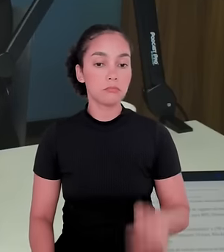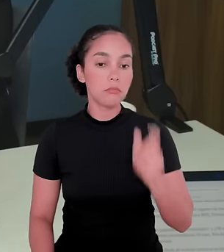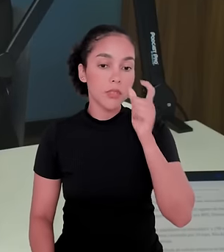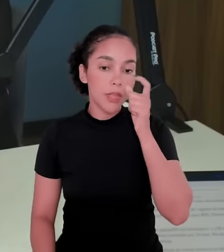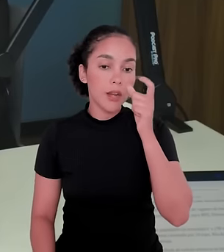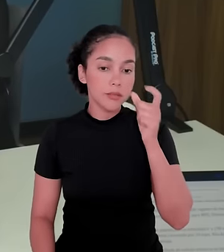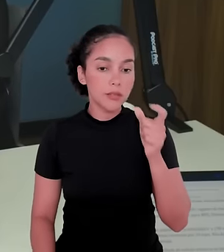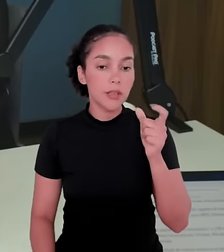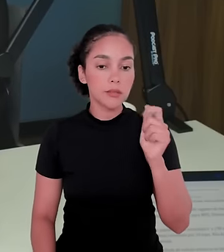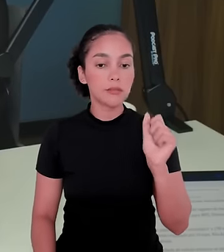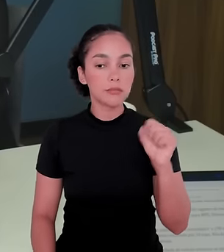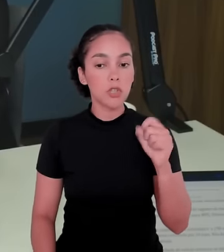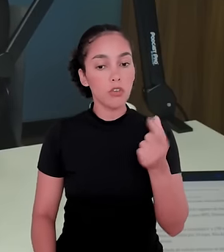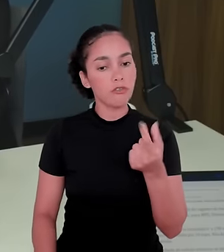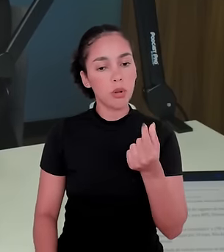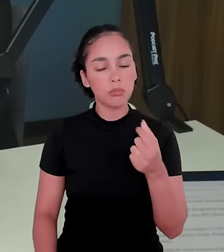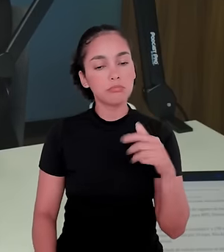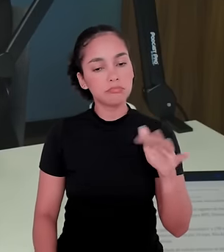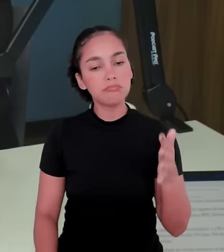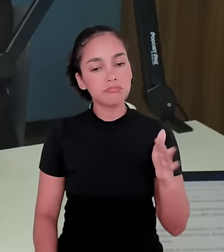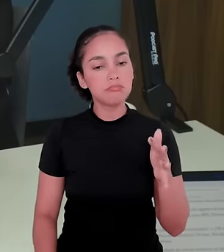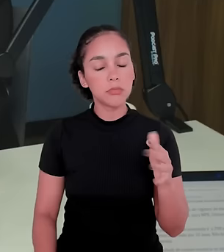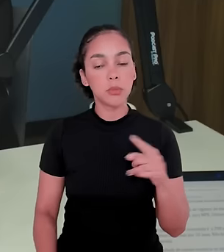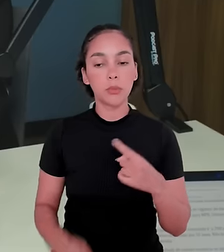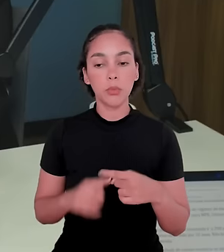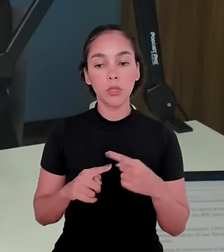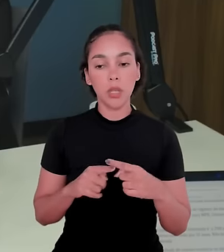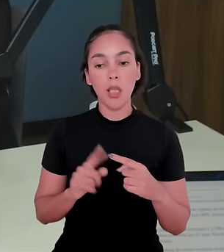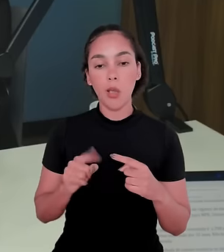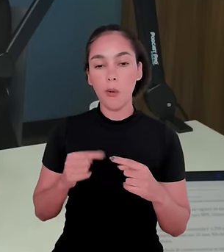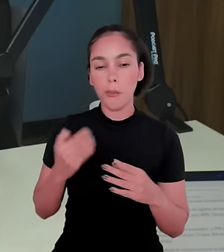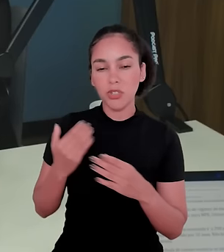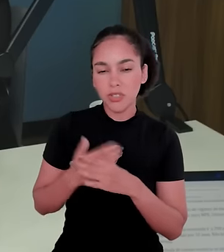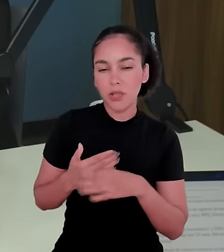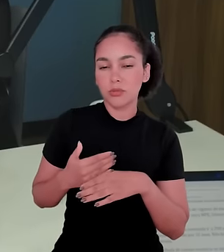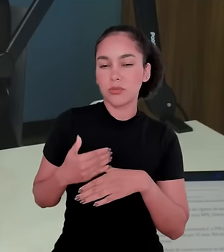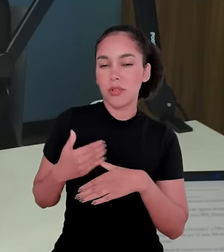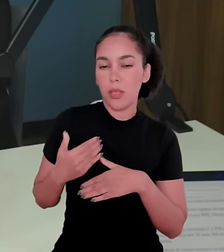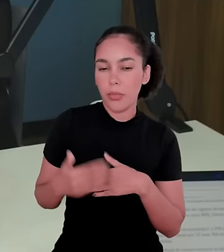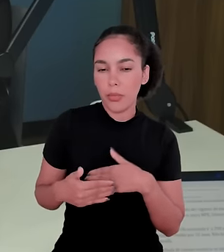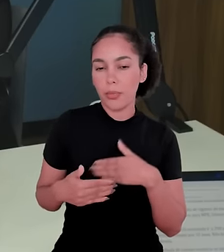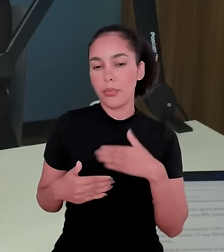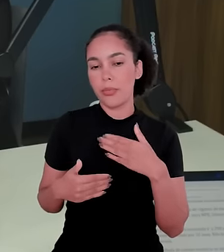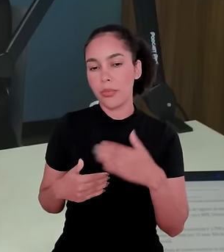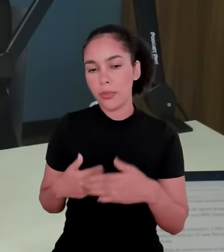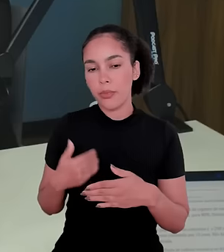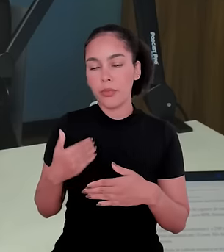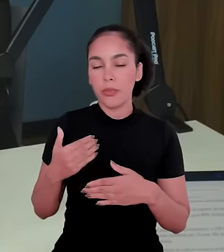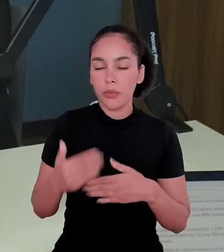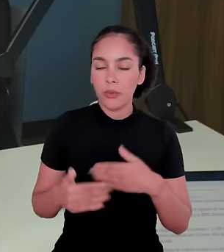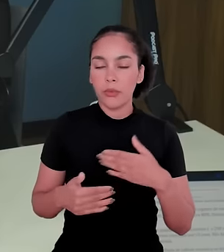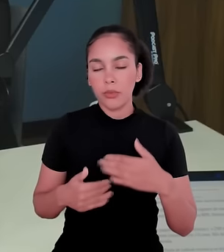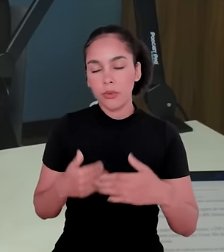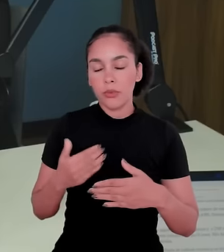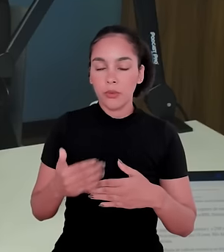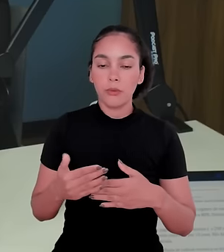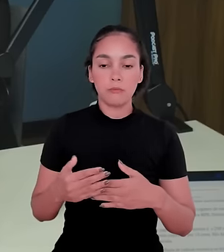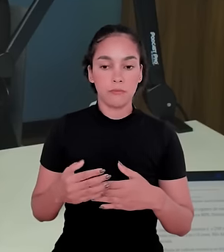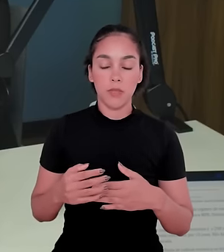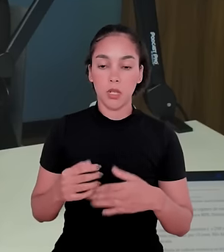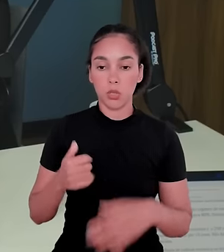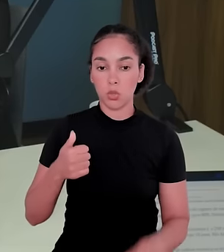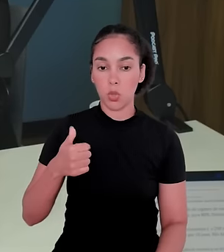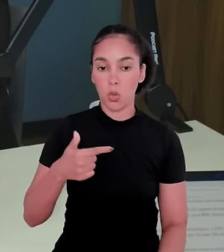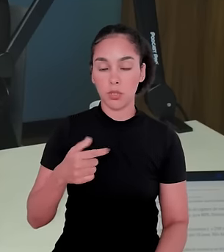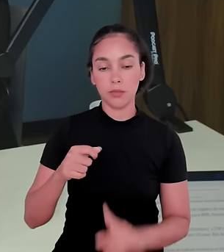individual né é um valor razoável até porque é todo o processo né exato não é né ou seja todo o processo depois de